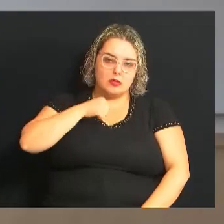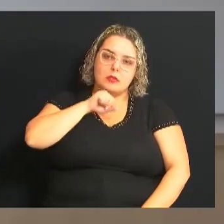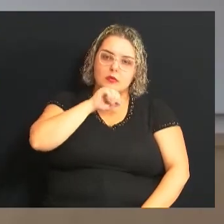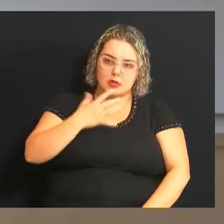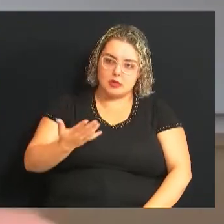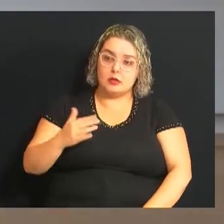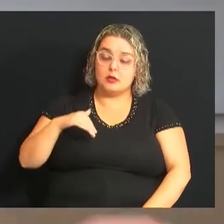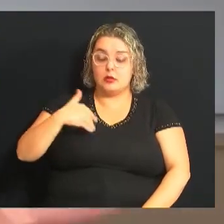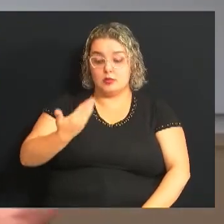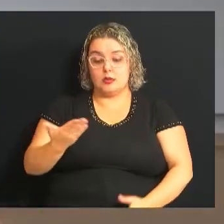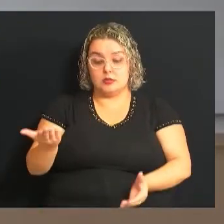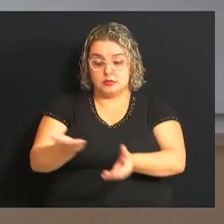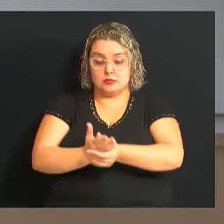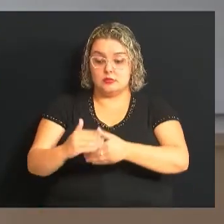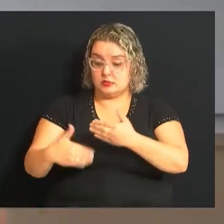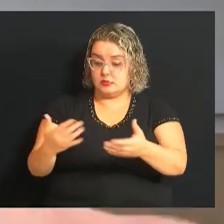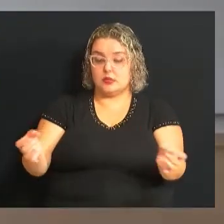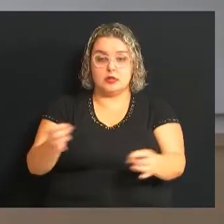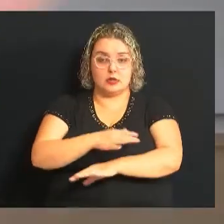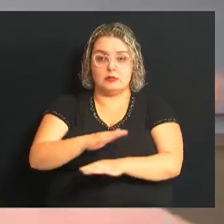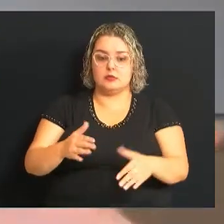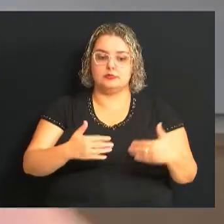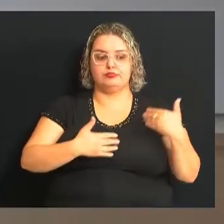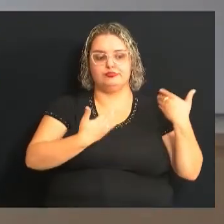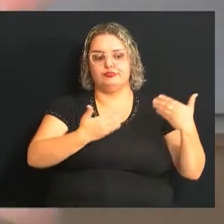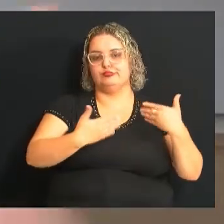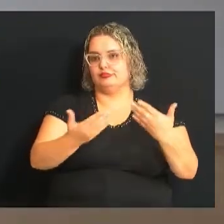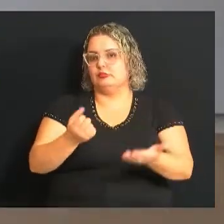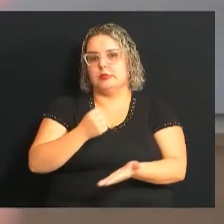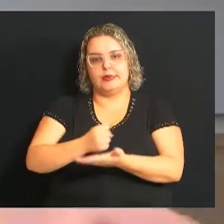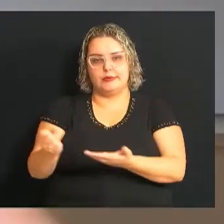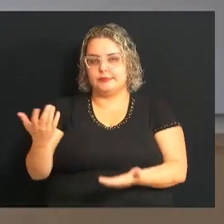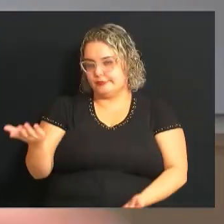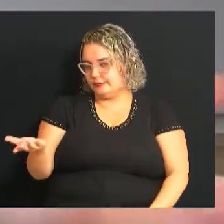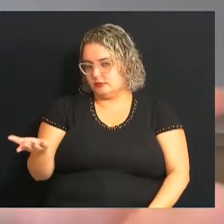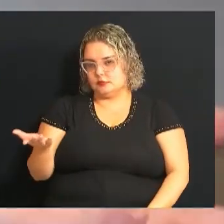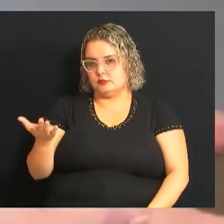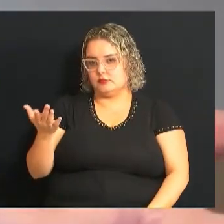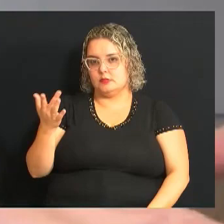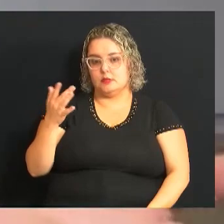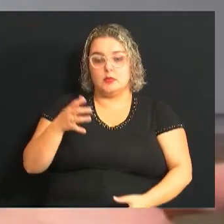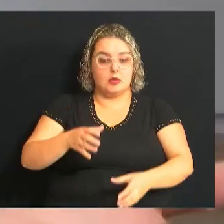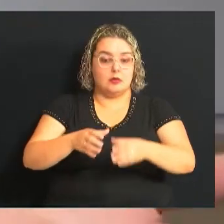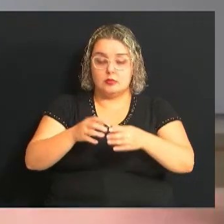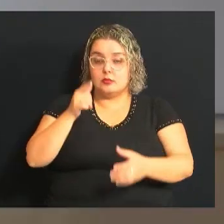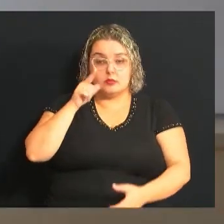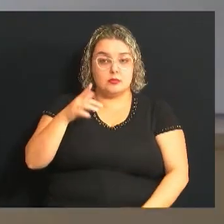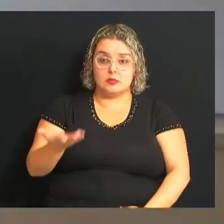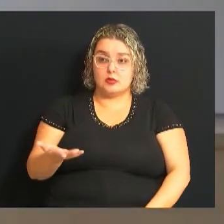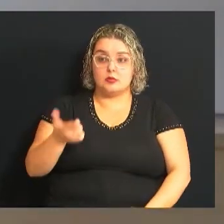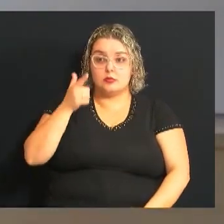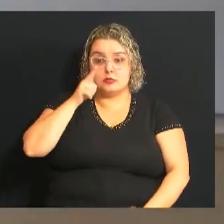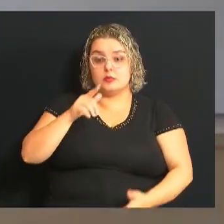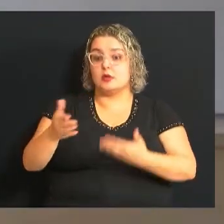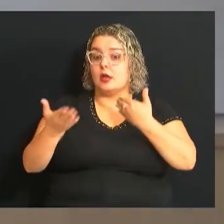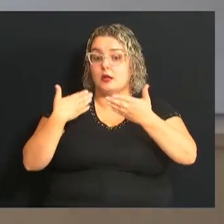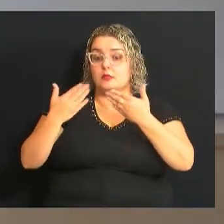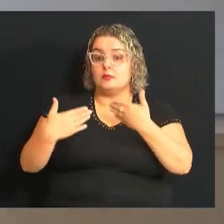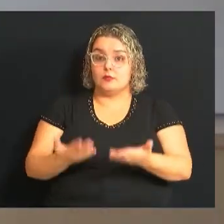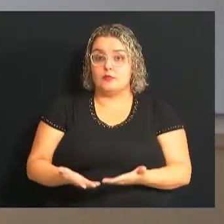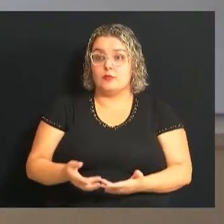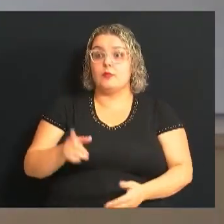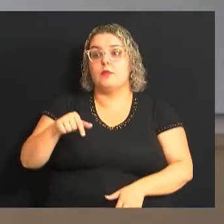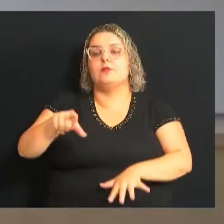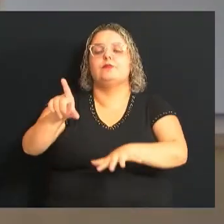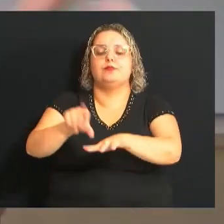processo acaba, já passou tanto tempo, as pessoas mal, não conviveram, mal conseguem conversar. Então, é um caminho,